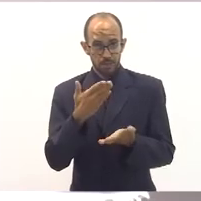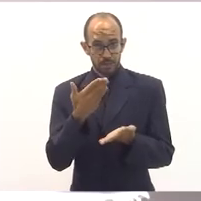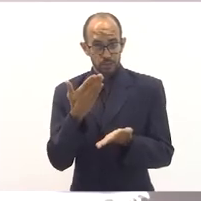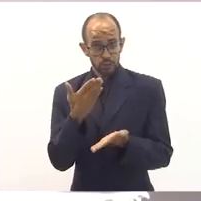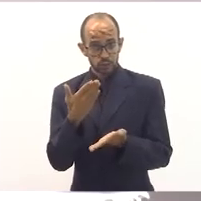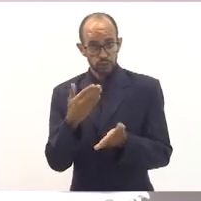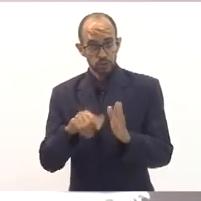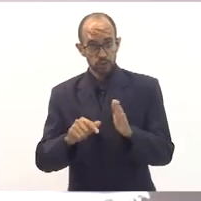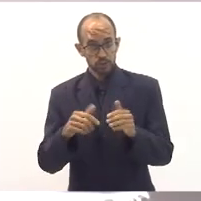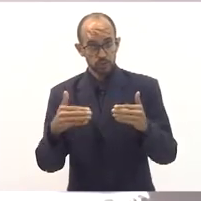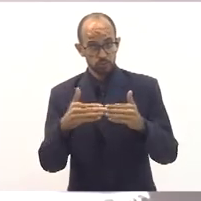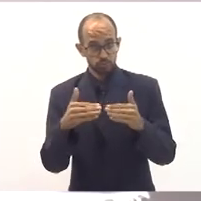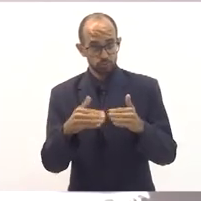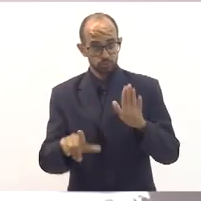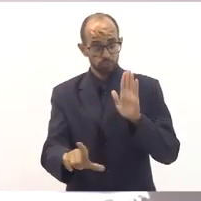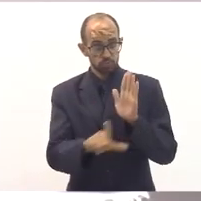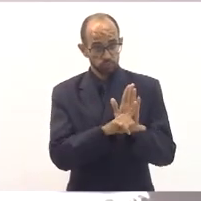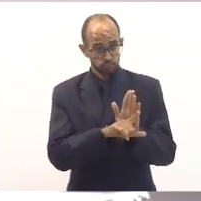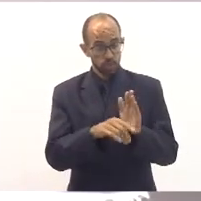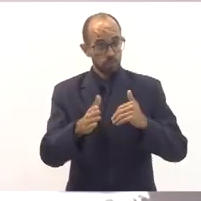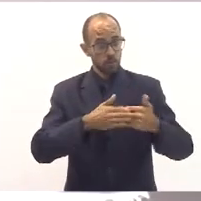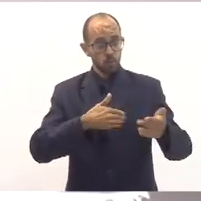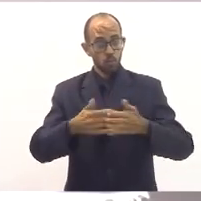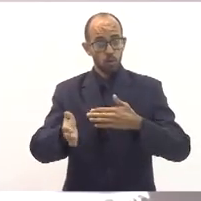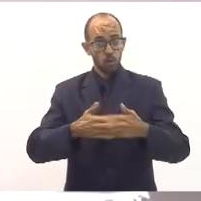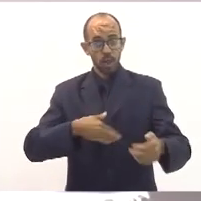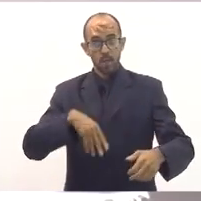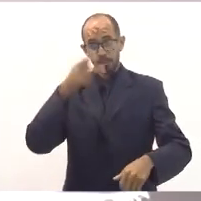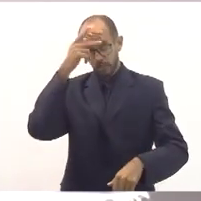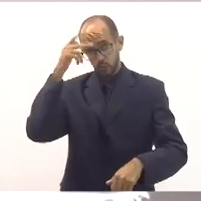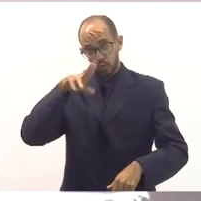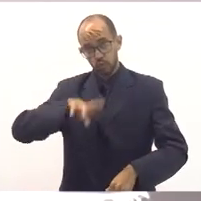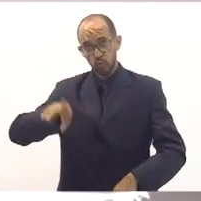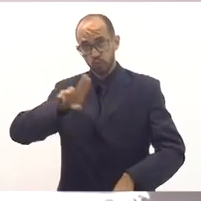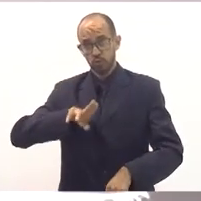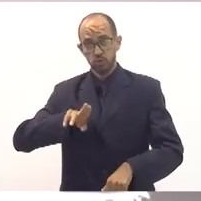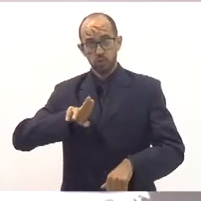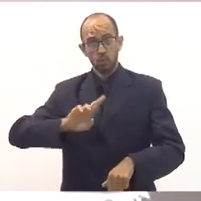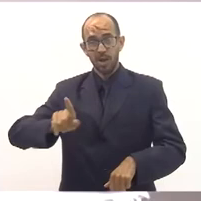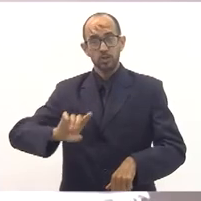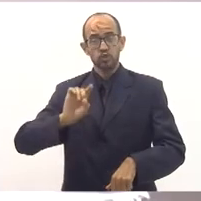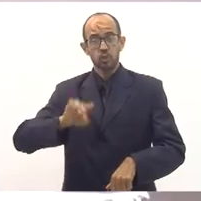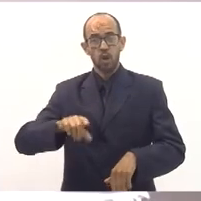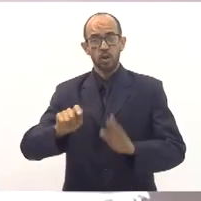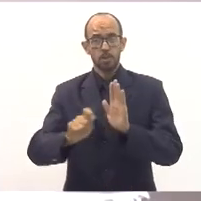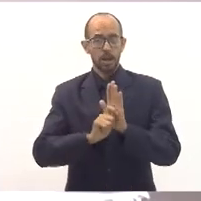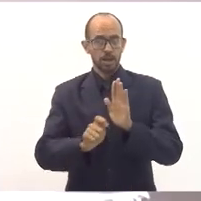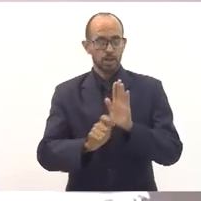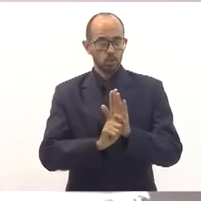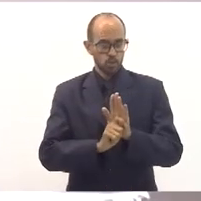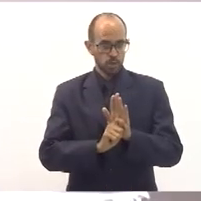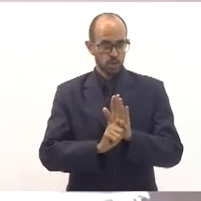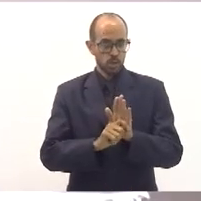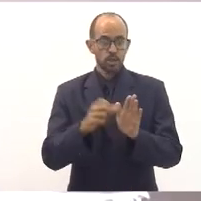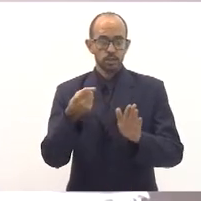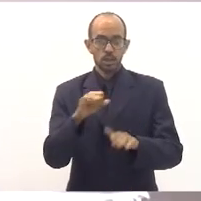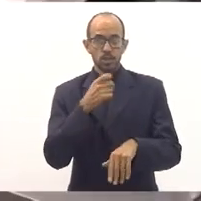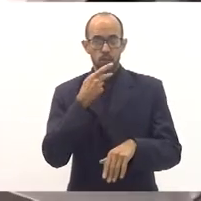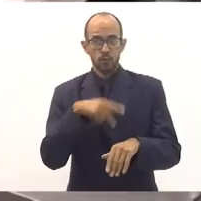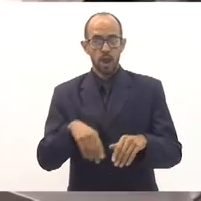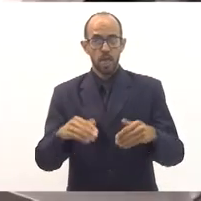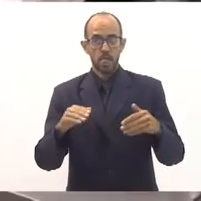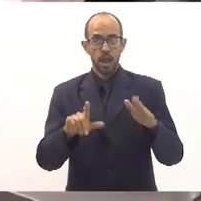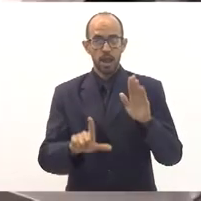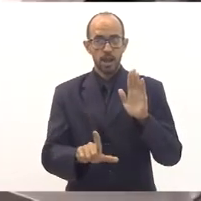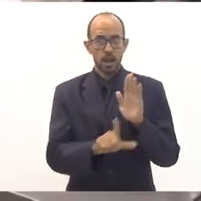descriminalização é para todo e qualquer usuário não só da maconha quando a gente fala da legalização